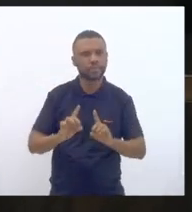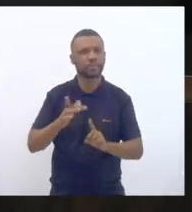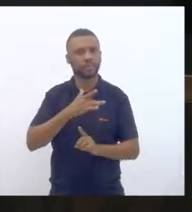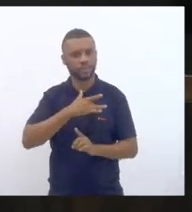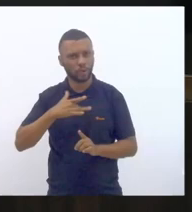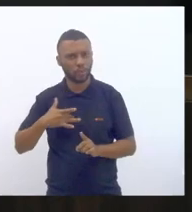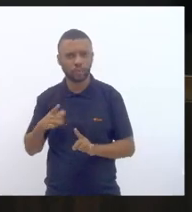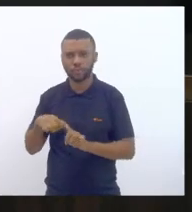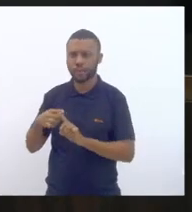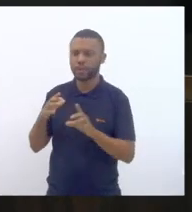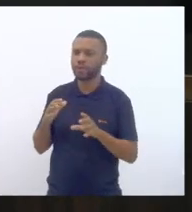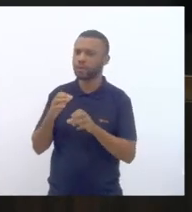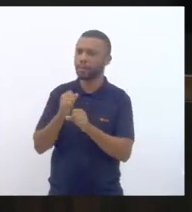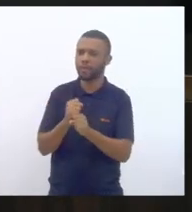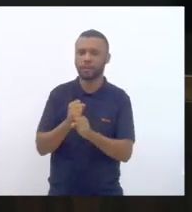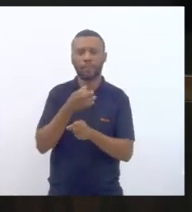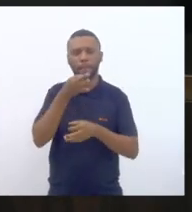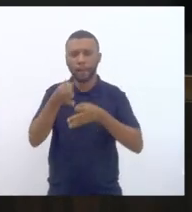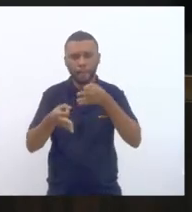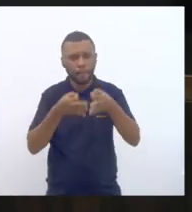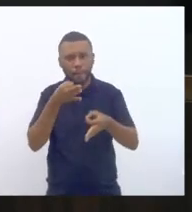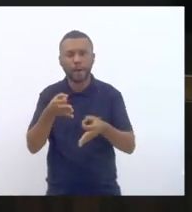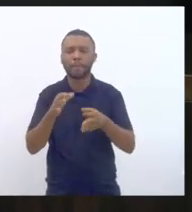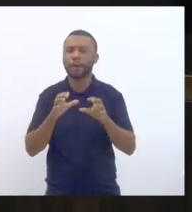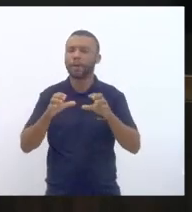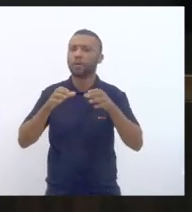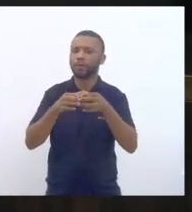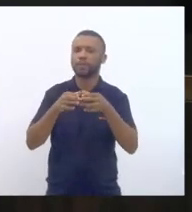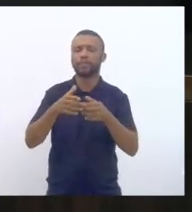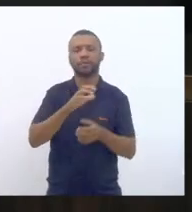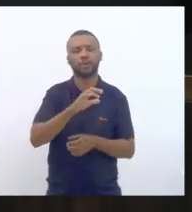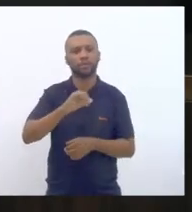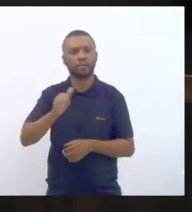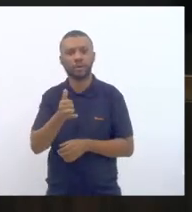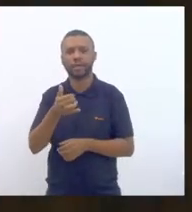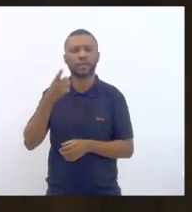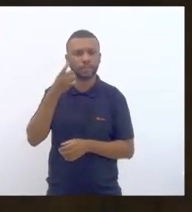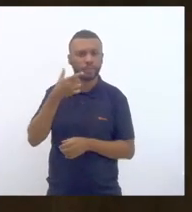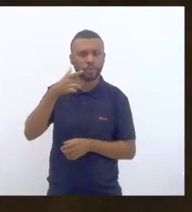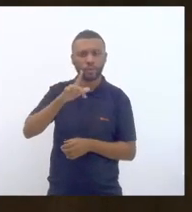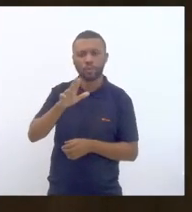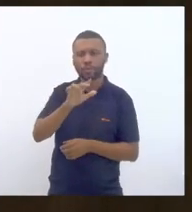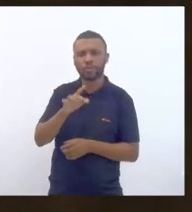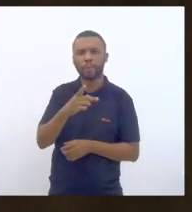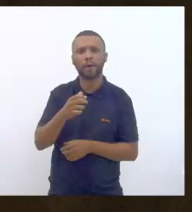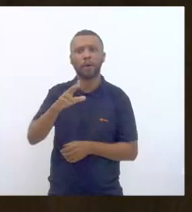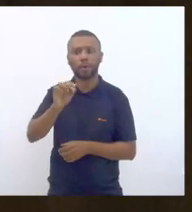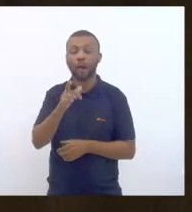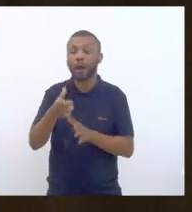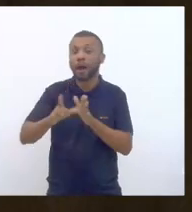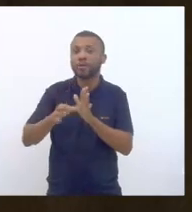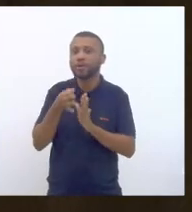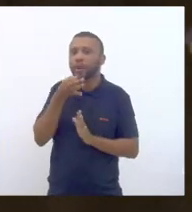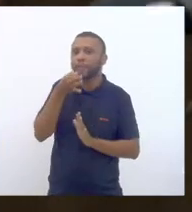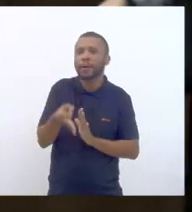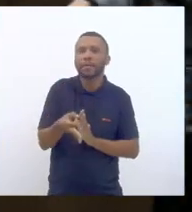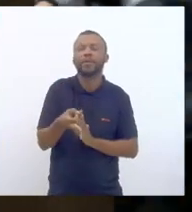e Orçamento. Para emitir parecer pela Comissão de Constituição e Justiça, deputado Luiz Paulo. Presidente, antes de dar o